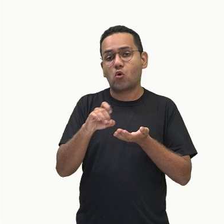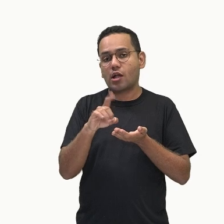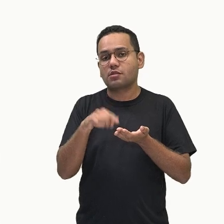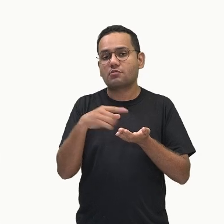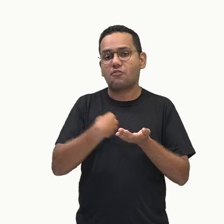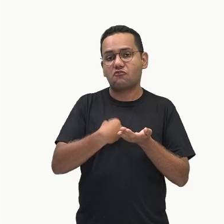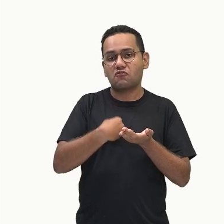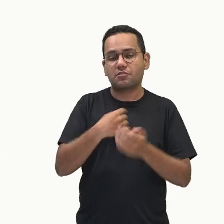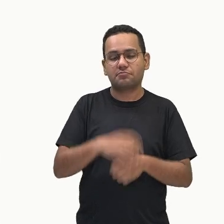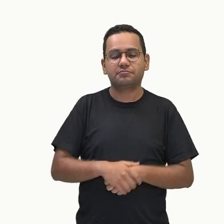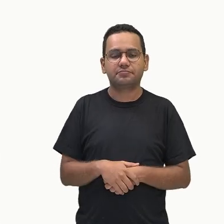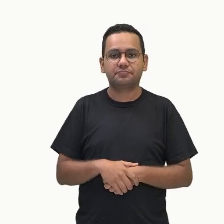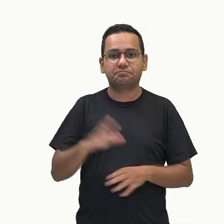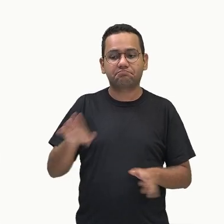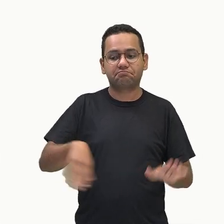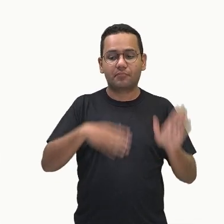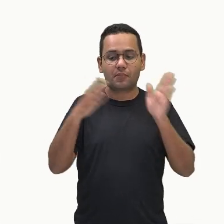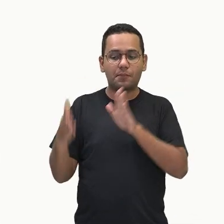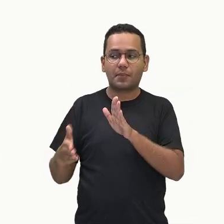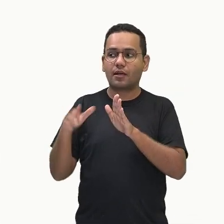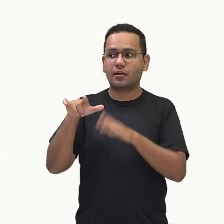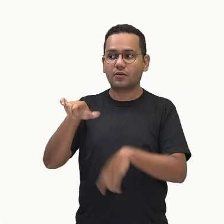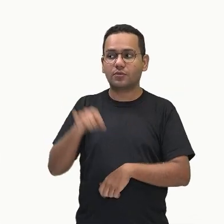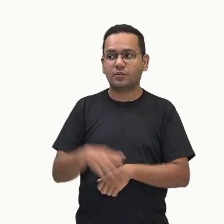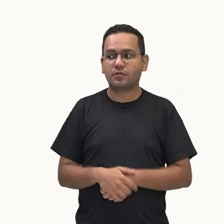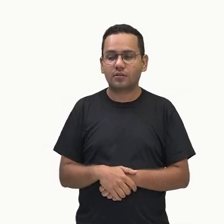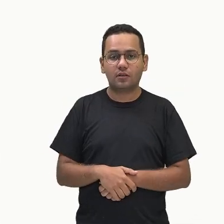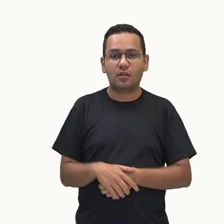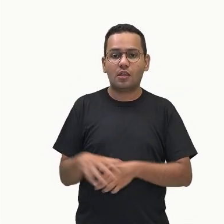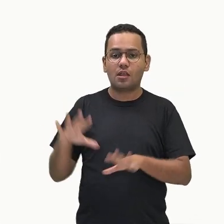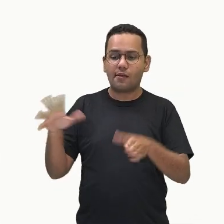vida. Do outro lado, nós temos seres